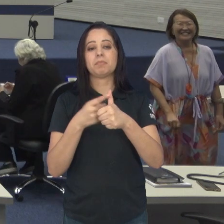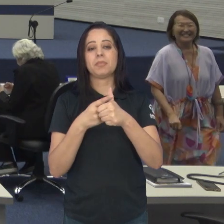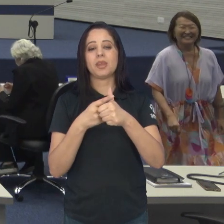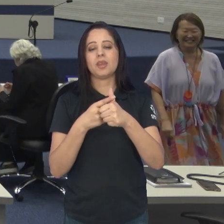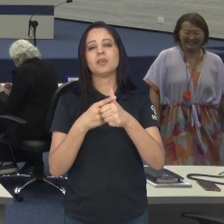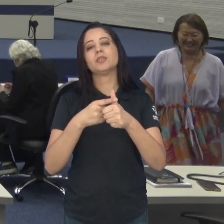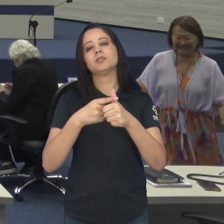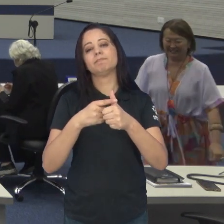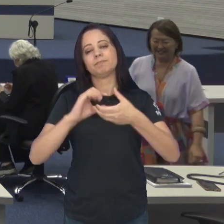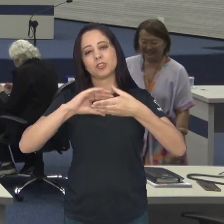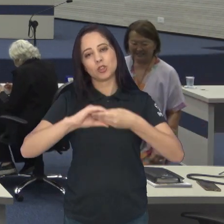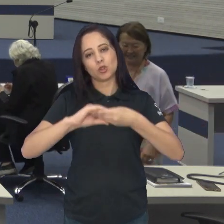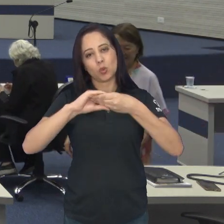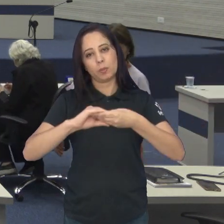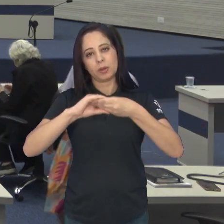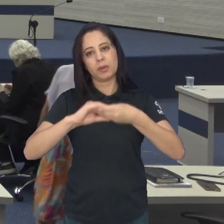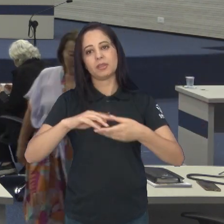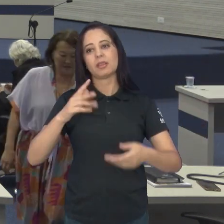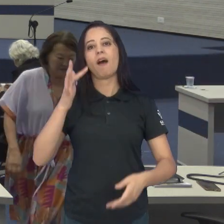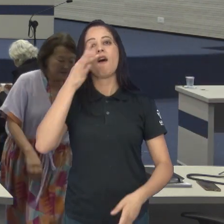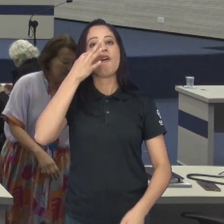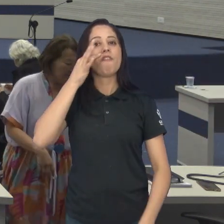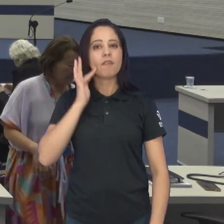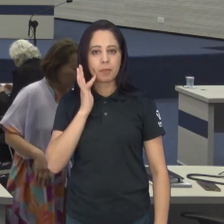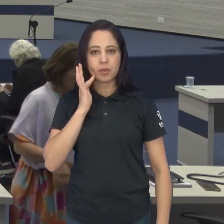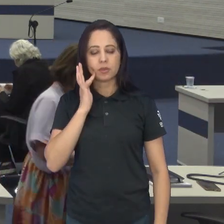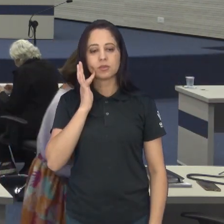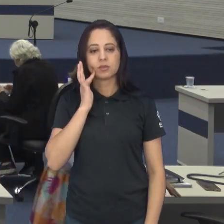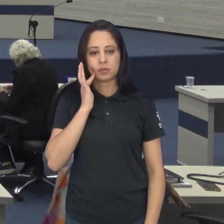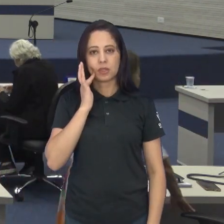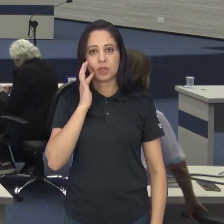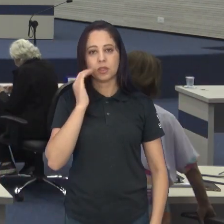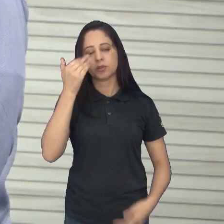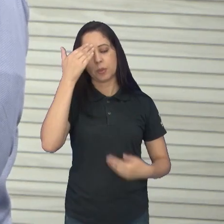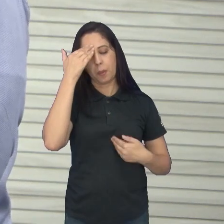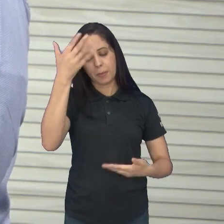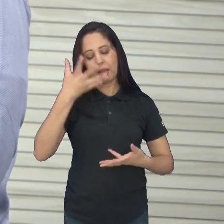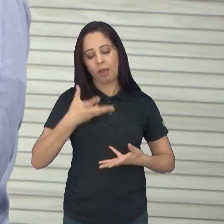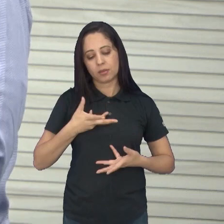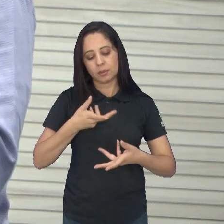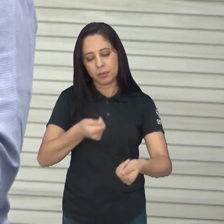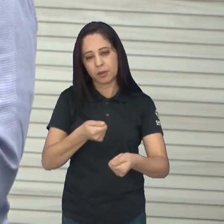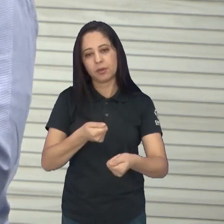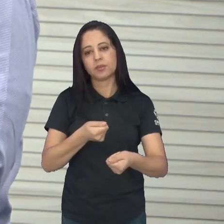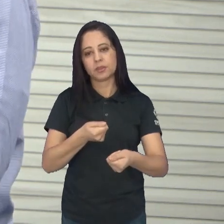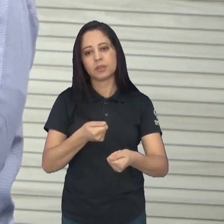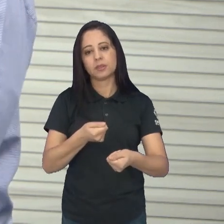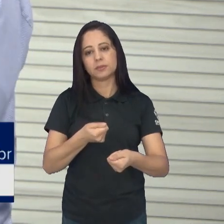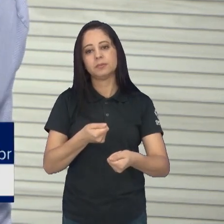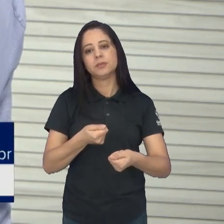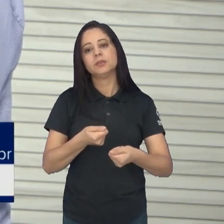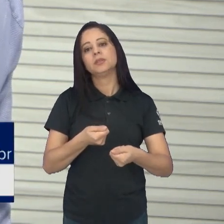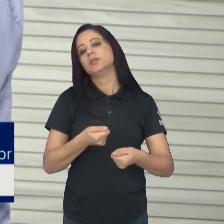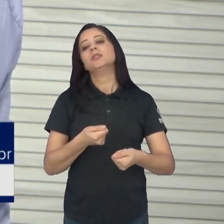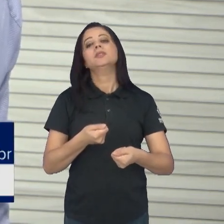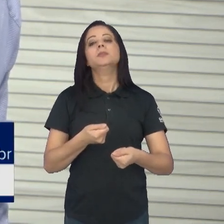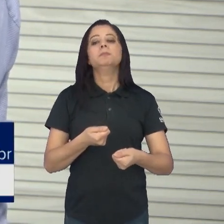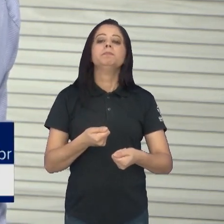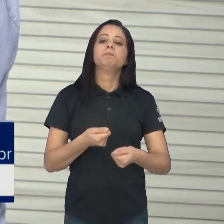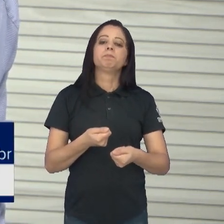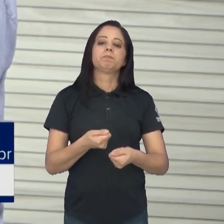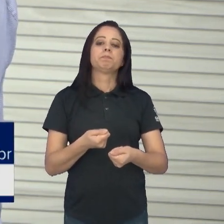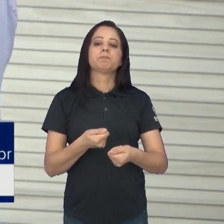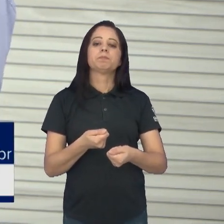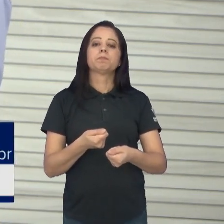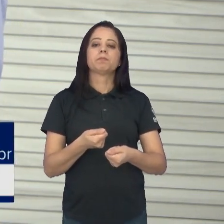o convite do vereador Fabião Zagueiro, presidente da Comissão, né, da Educação, né, que